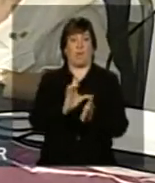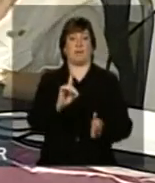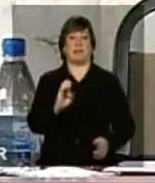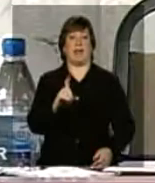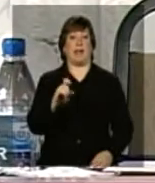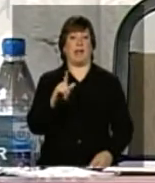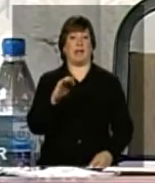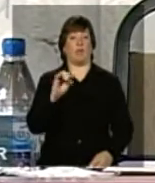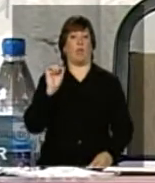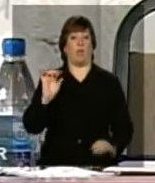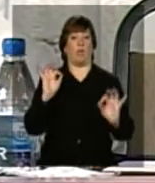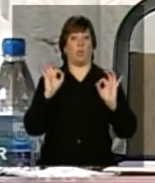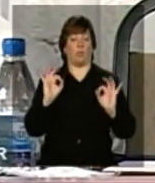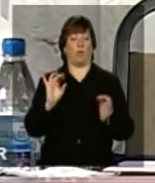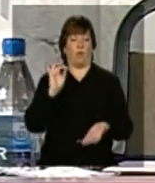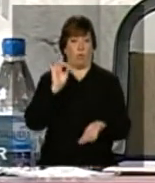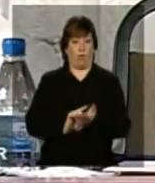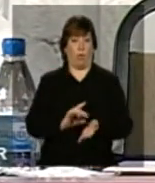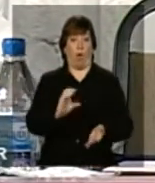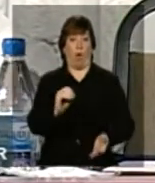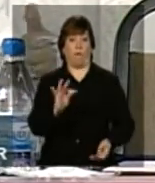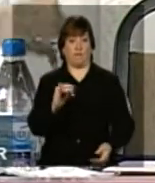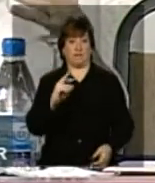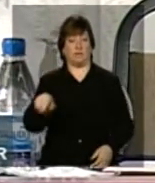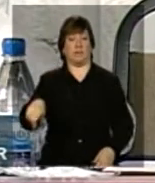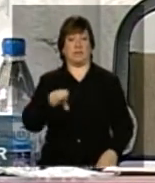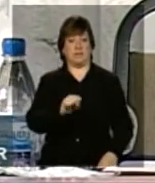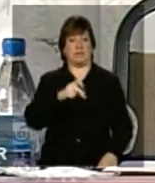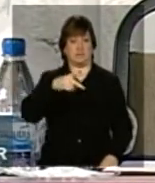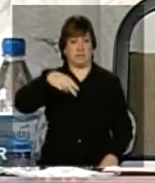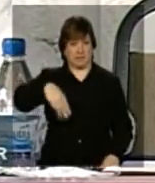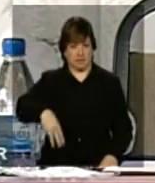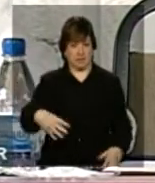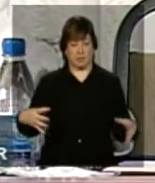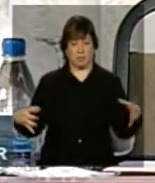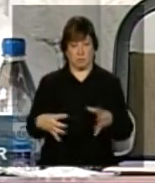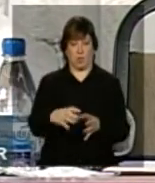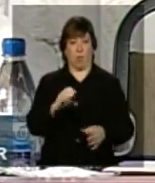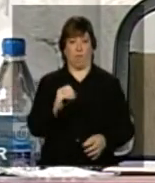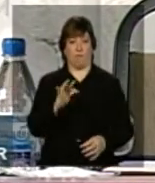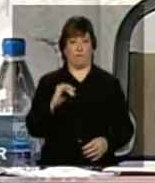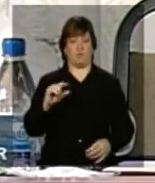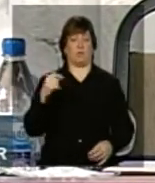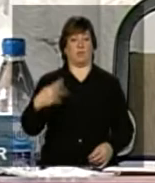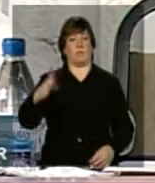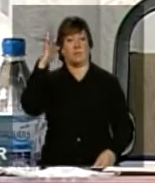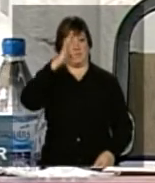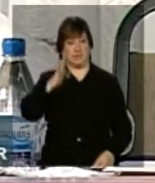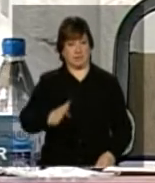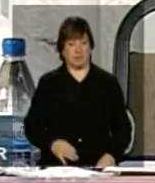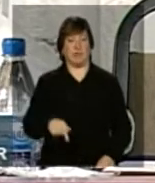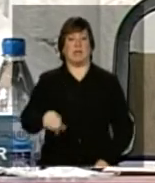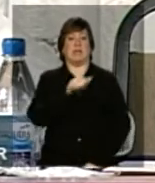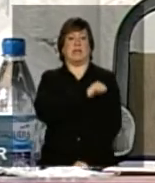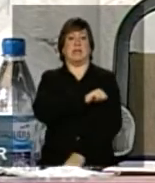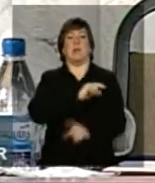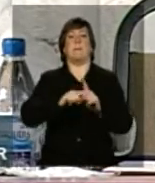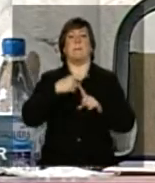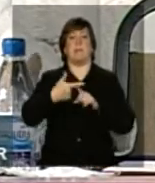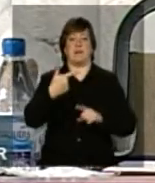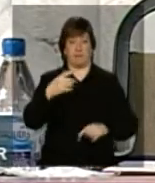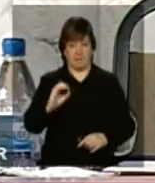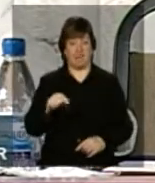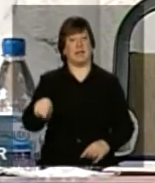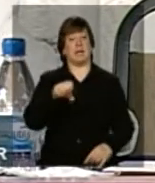oficial da SPM na delegação oficial do Brasil na Rio Mais 20.